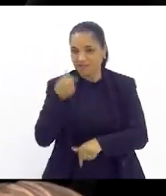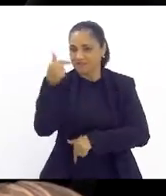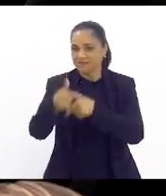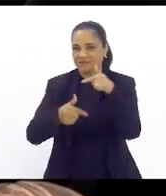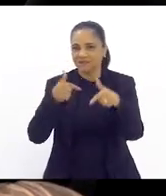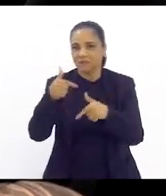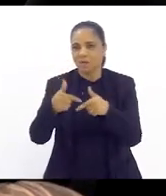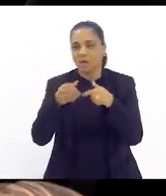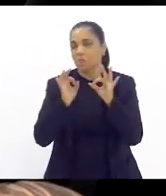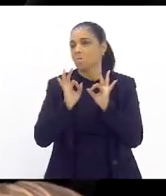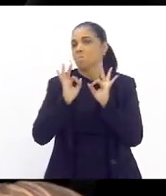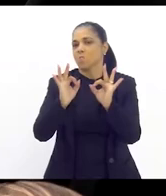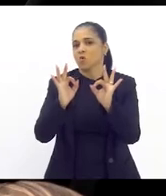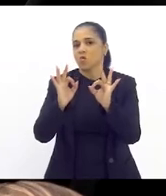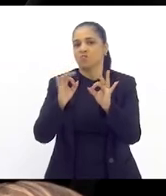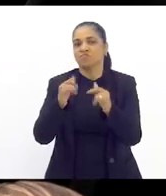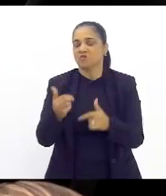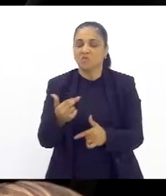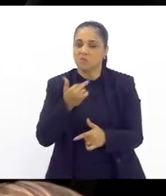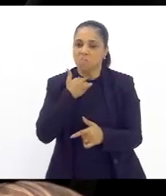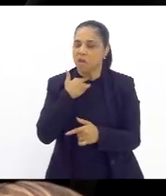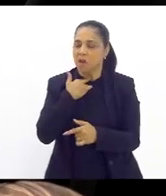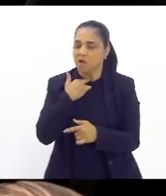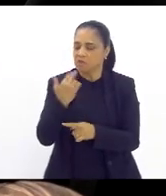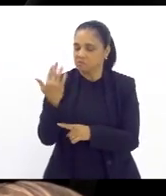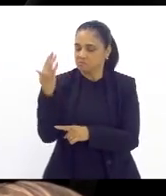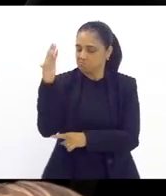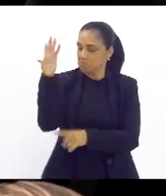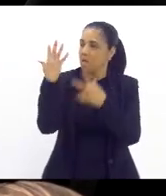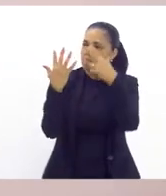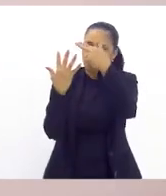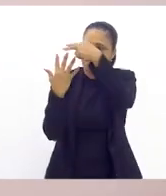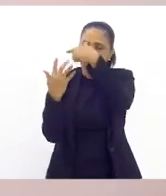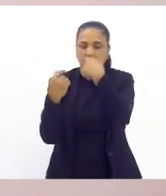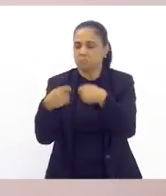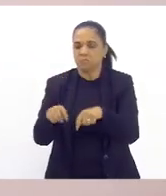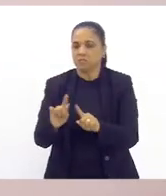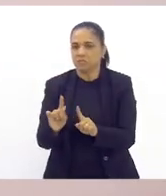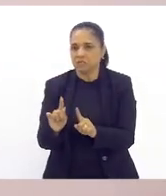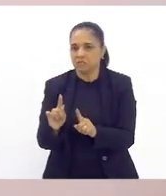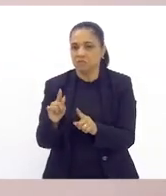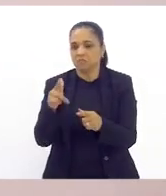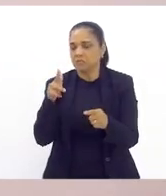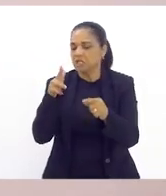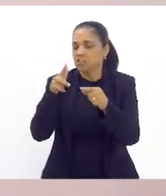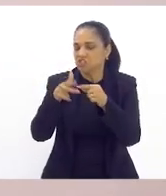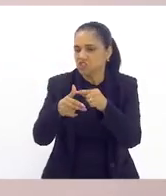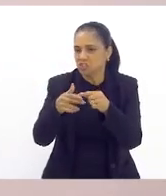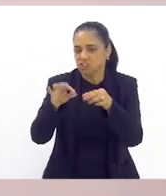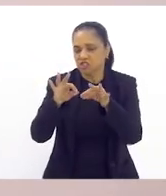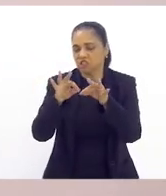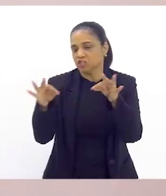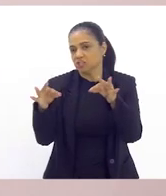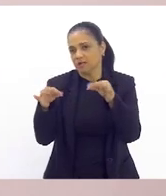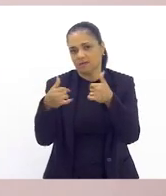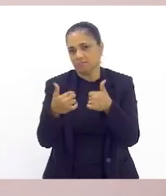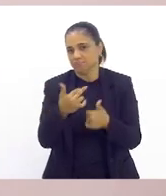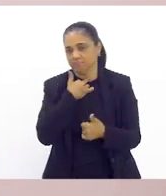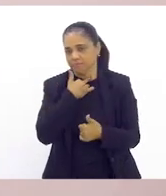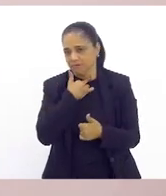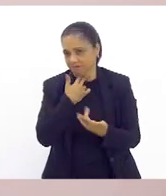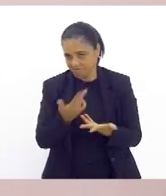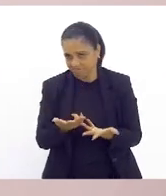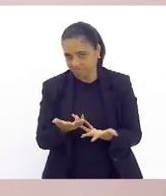tem que parar para fazer poda não tem que desligar então assim tem funcionado muito bem lá a gente fez esse